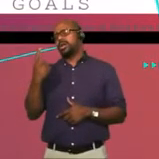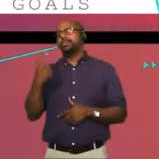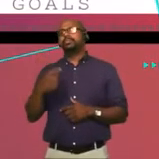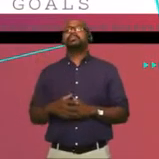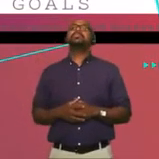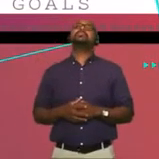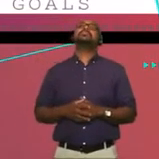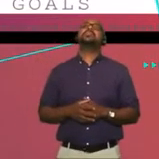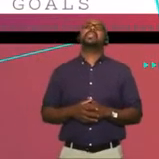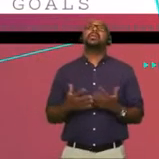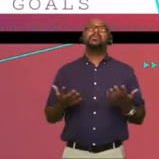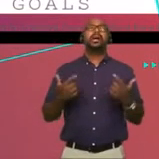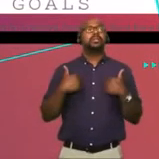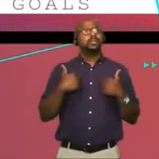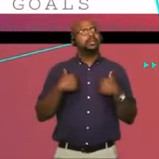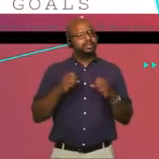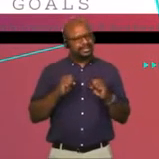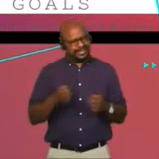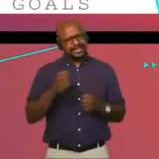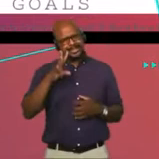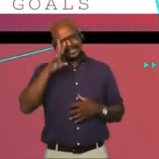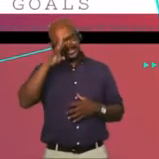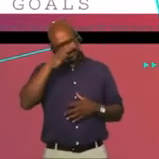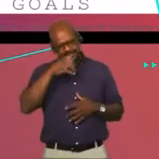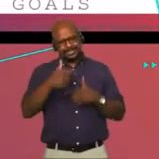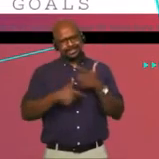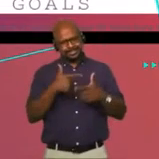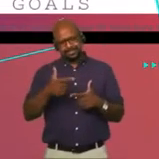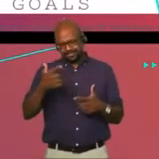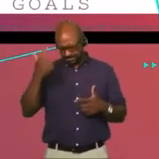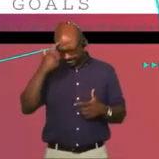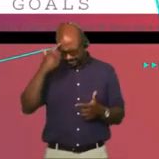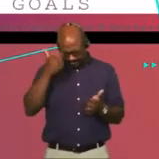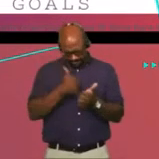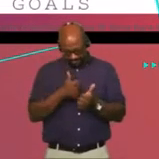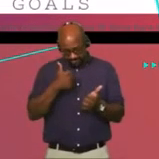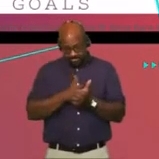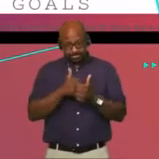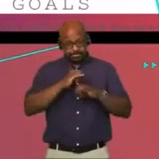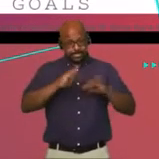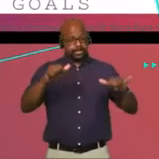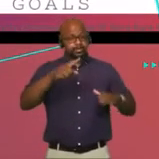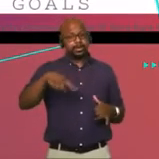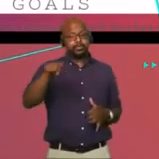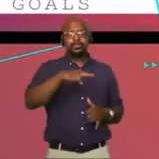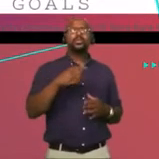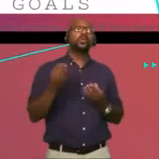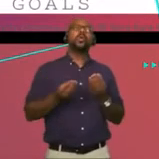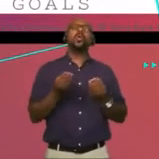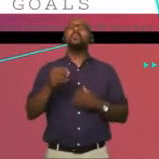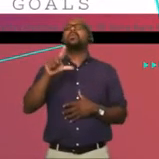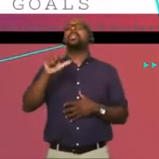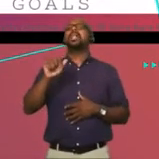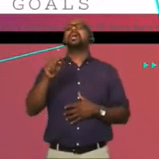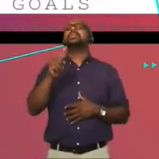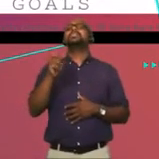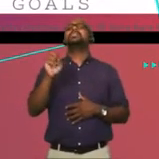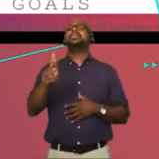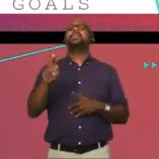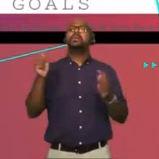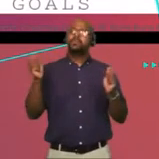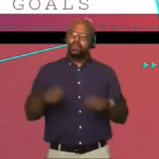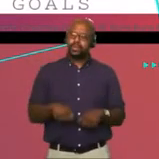17 horas mas eu me forcei aqui a fazer um exercício mental para trazer para vocês que que fórmula ser